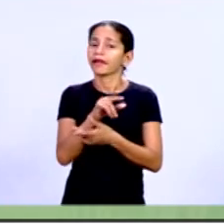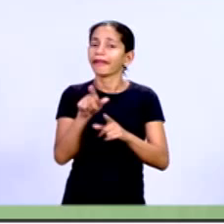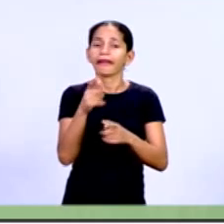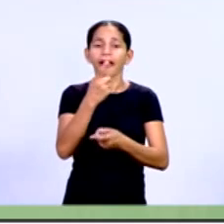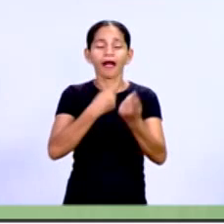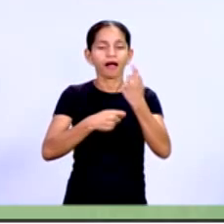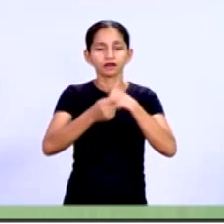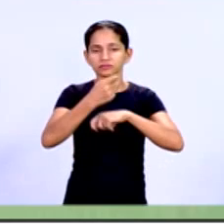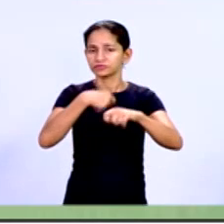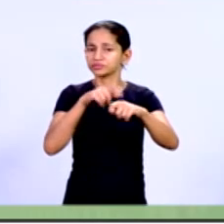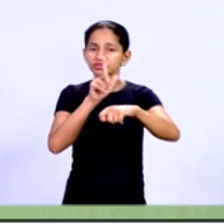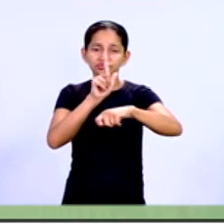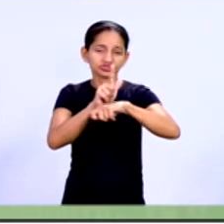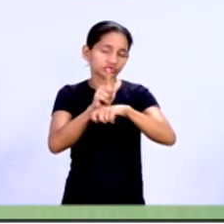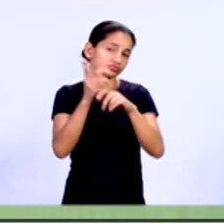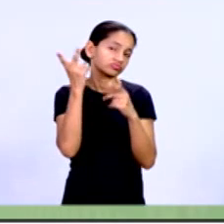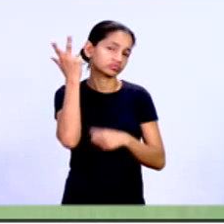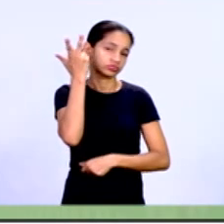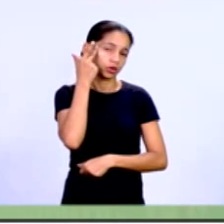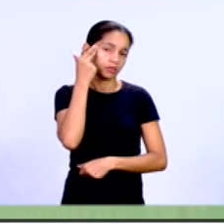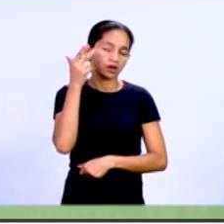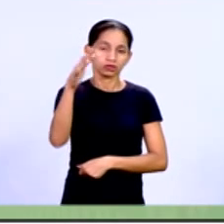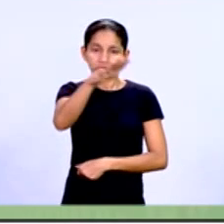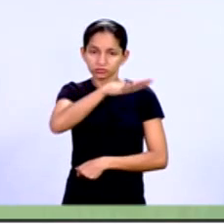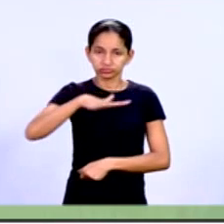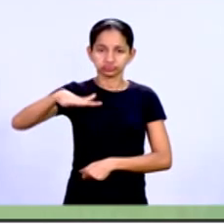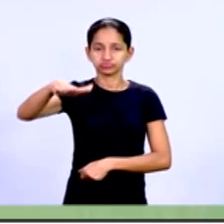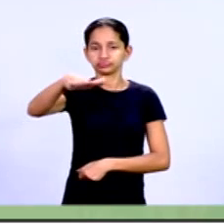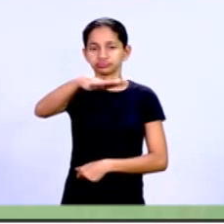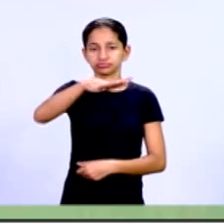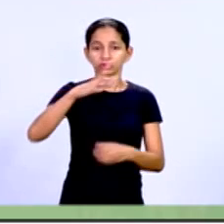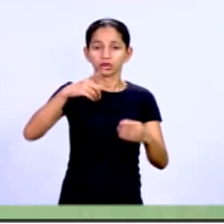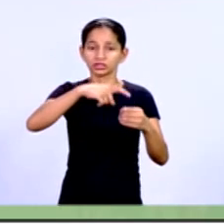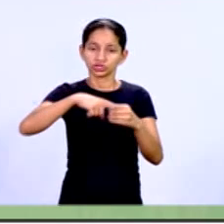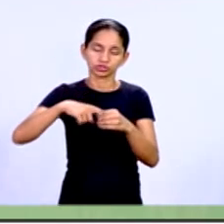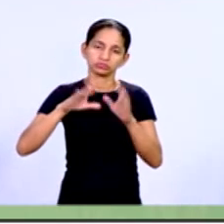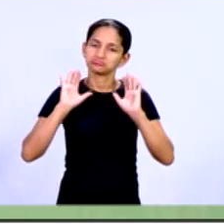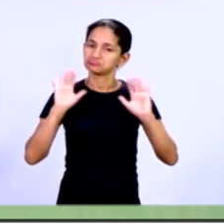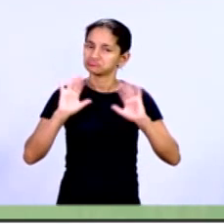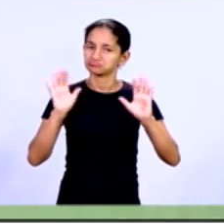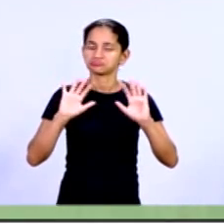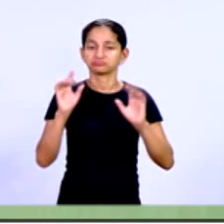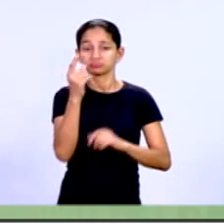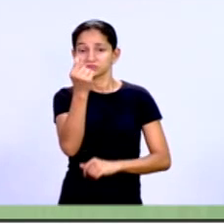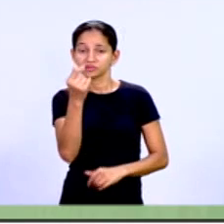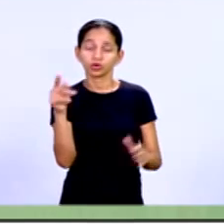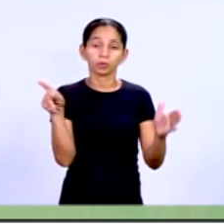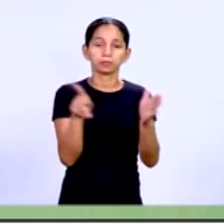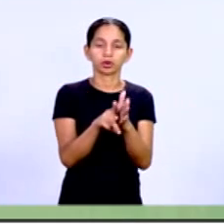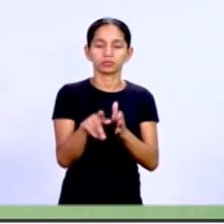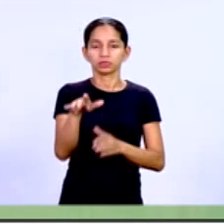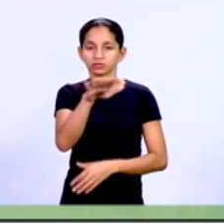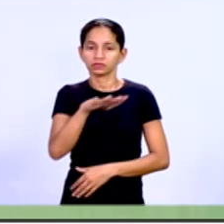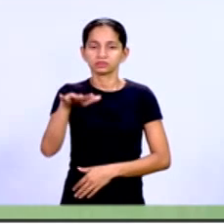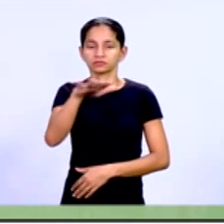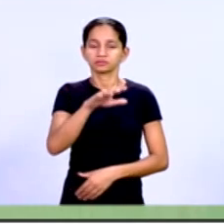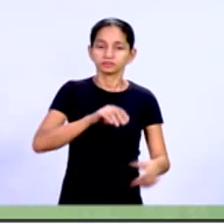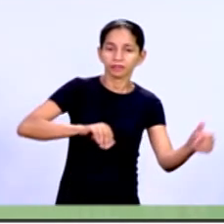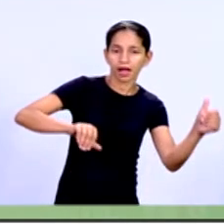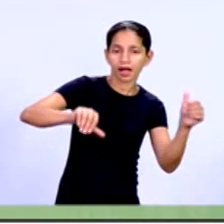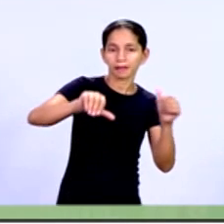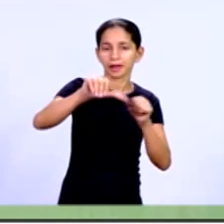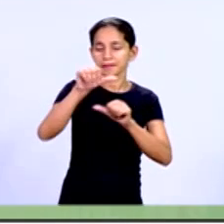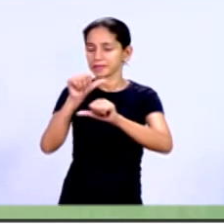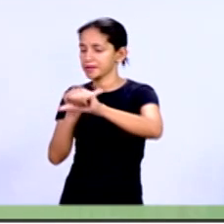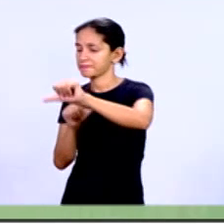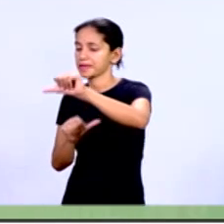ou a gestão da aplicação no mercado de ações. Então, eles são chamados de valores mobiliários. Quando você faz